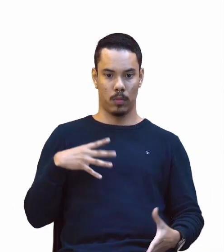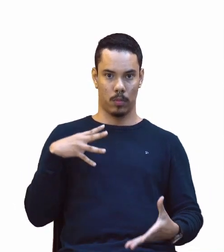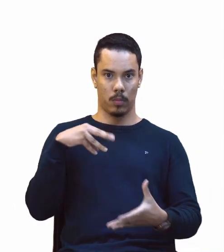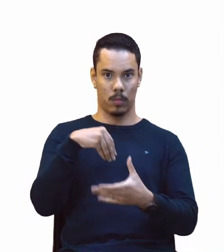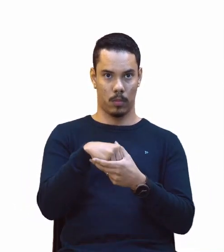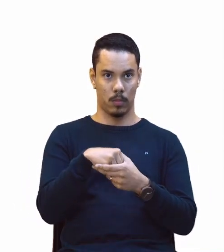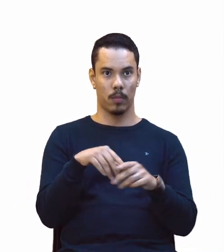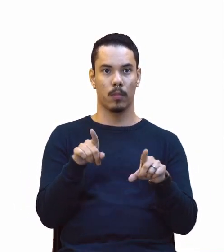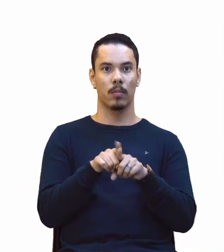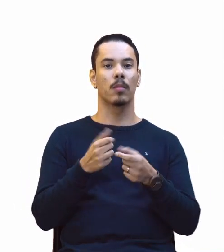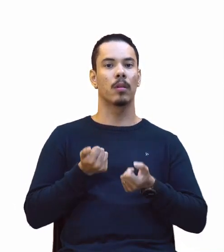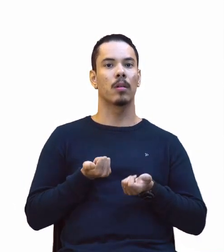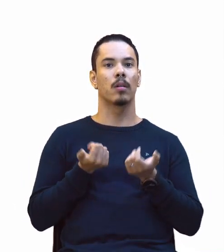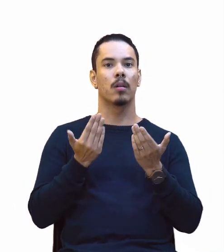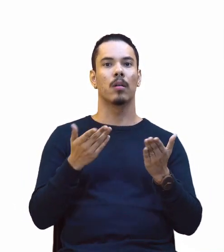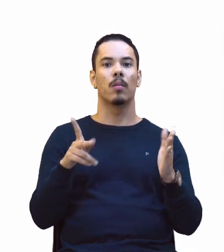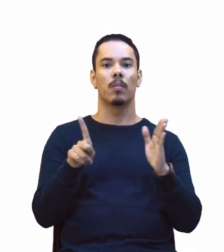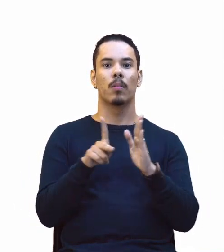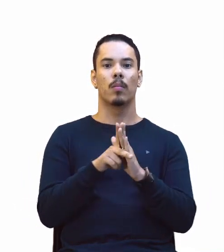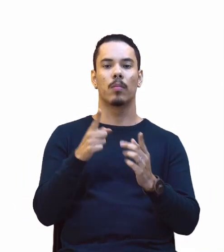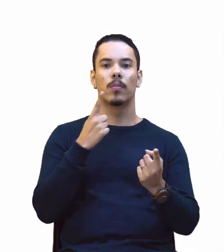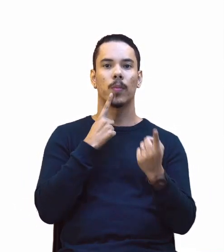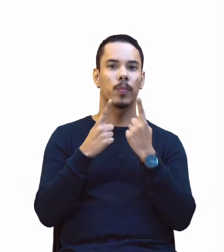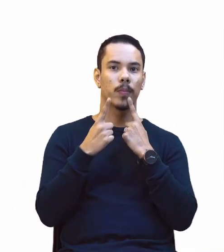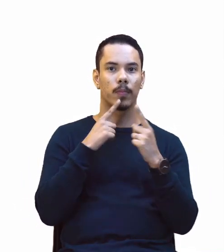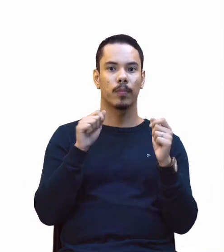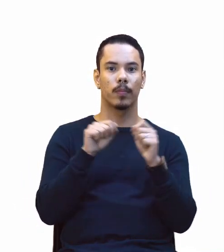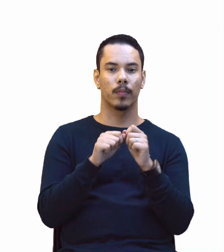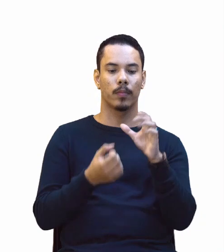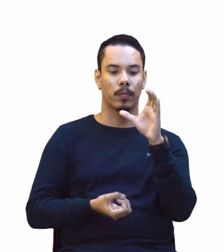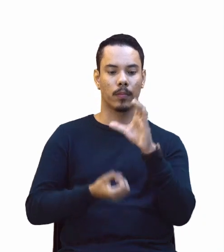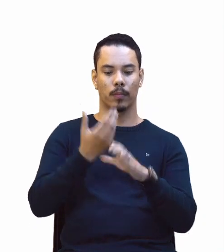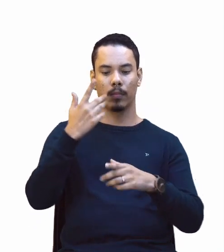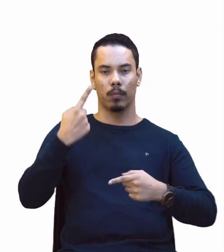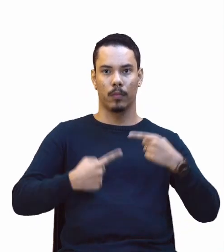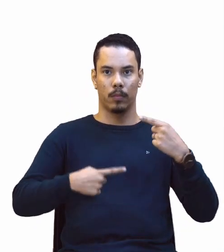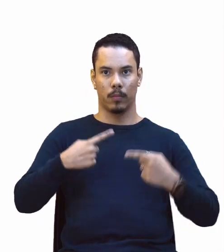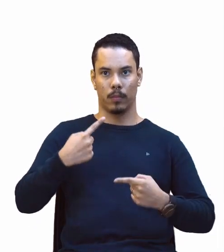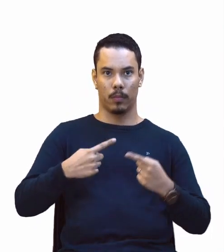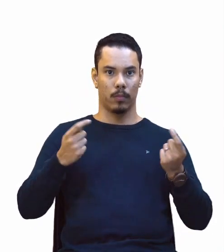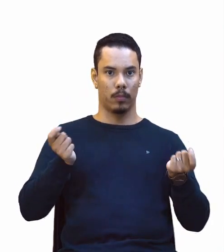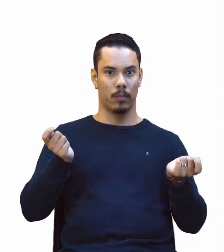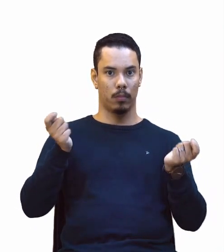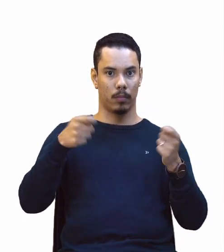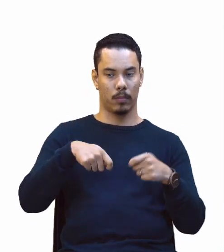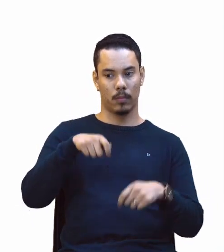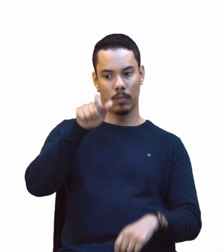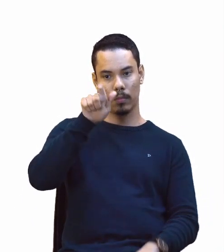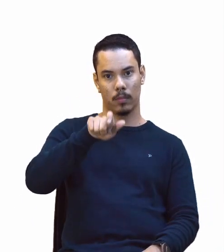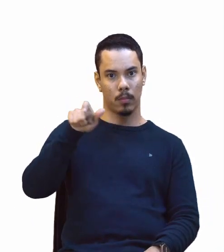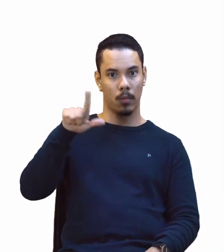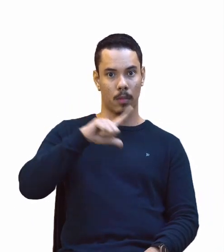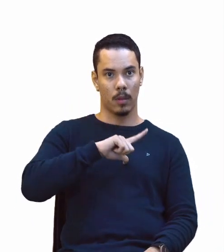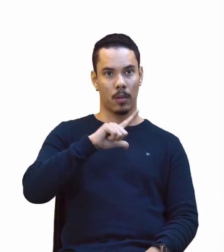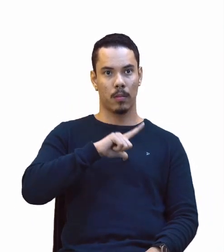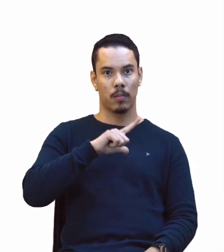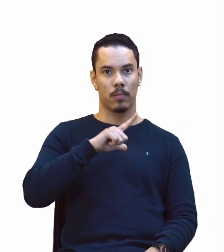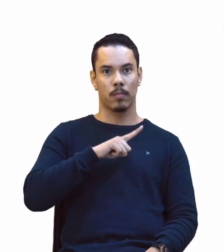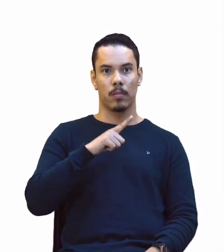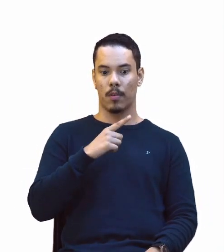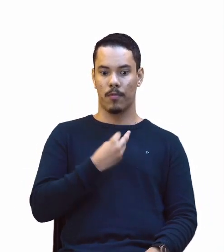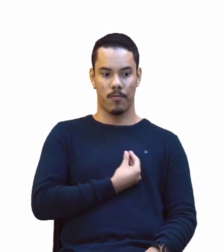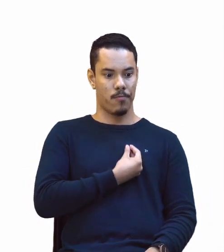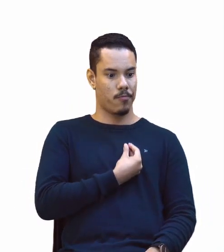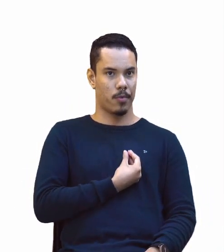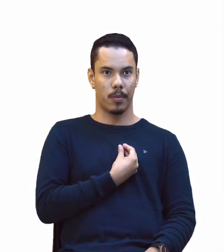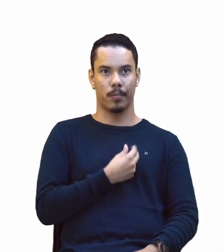Expressar-se por meio do debate fez nascer a política, que permite ao indivíduo tecer seu destino em